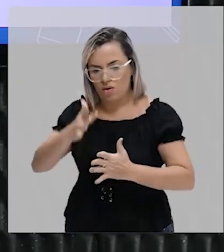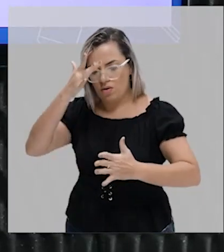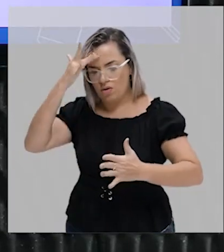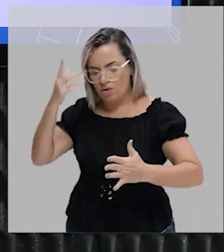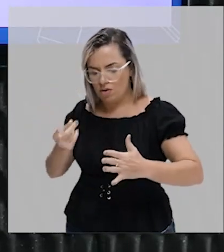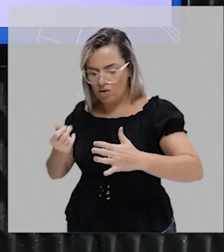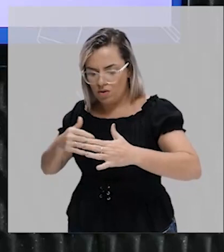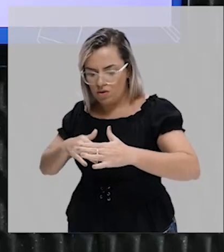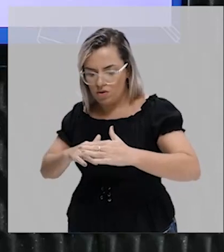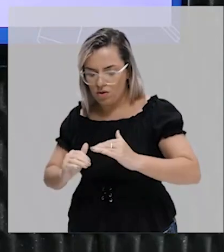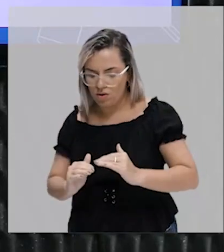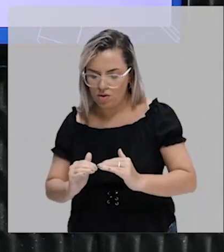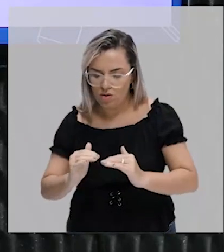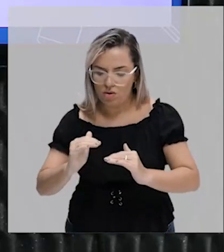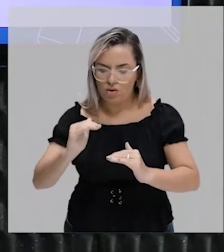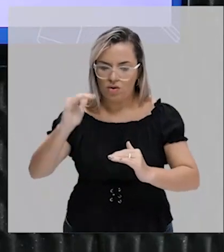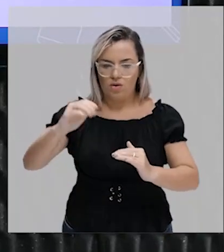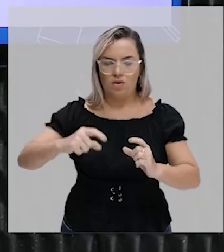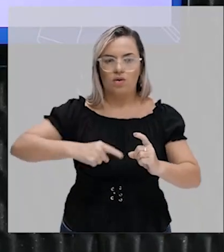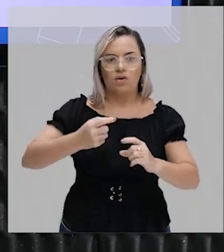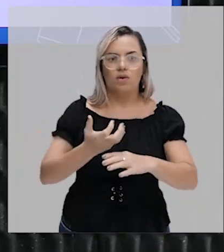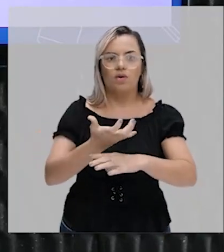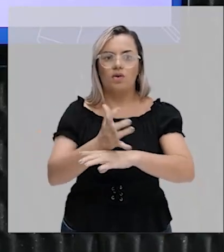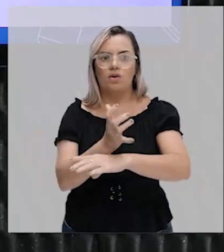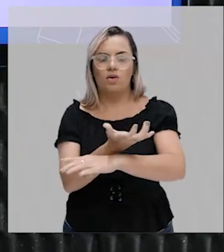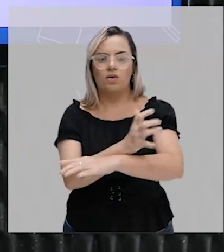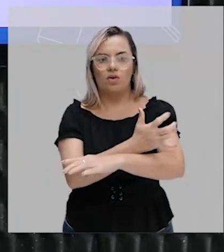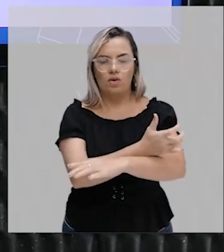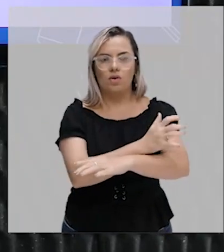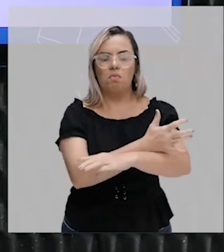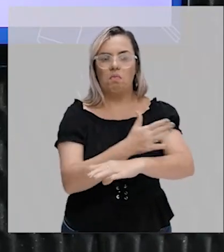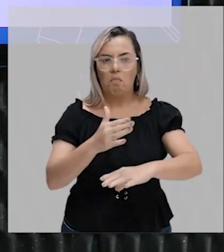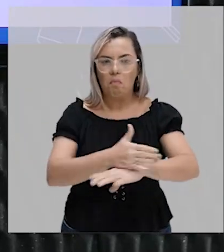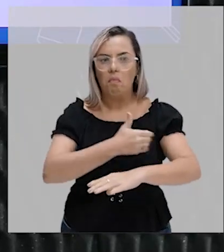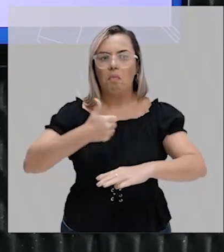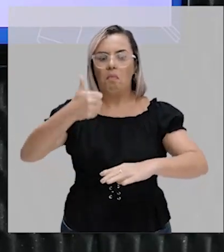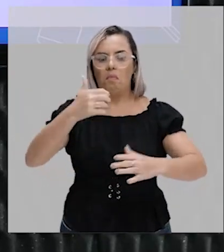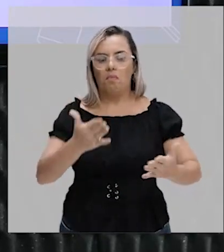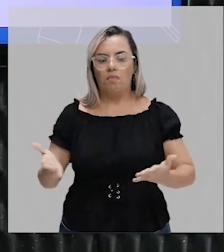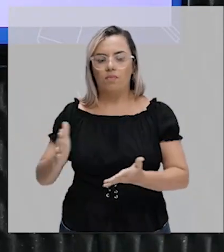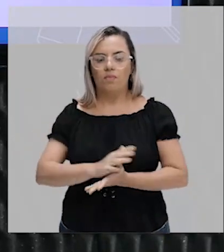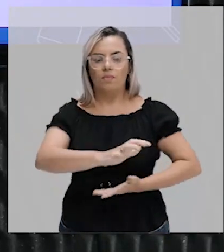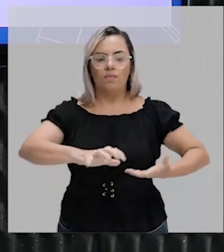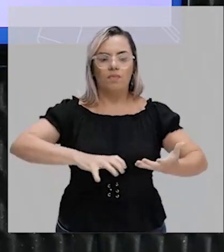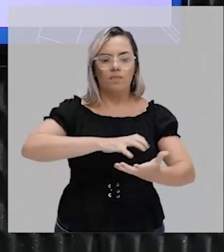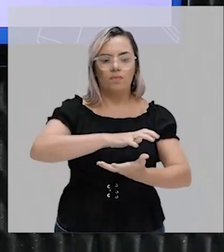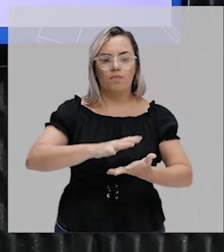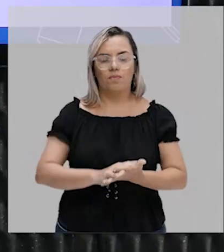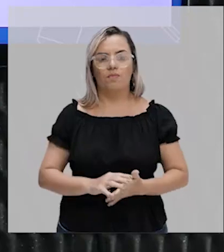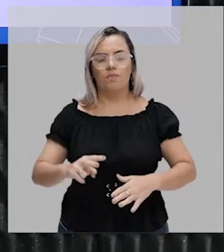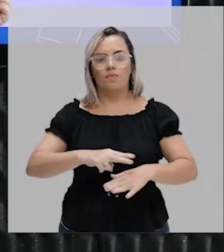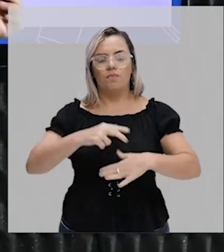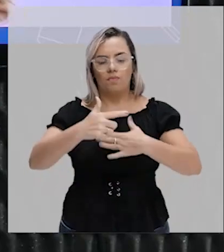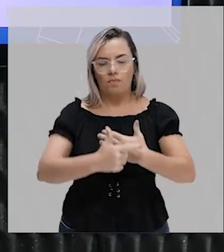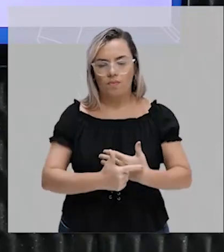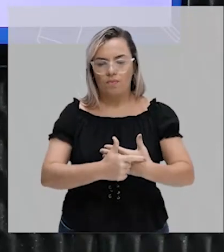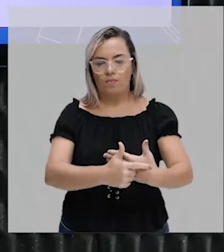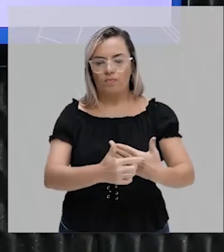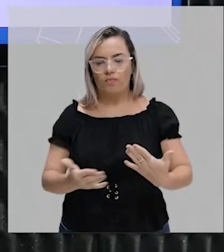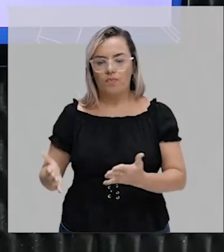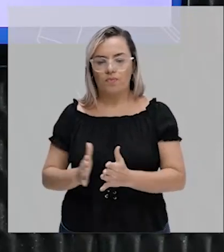aí elevar, né, a sua produtividade. A Revolução Verde, galera, ela vai ter um papel muito importante